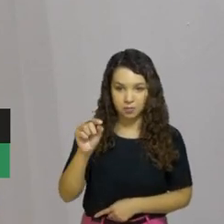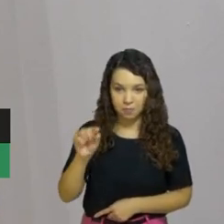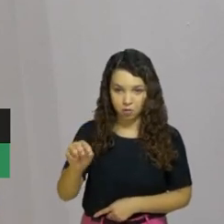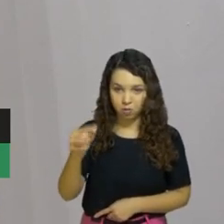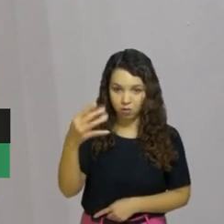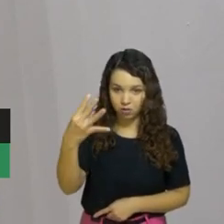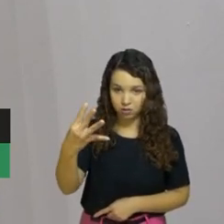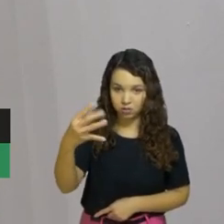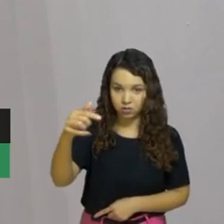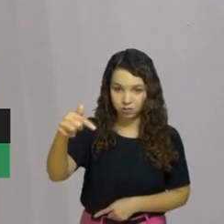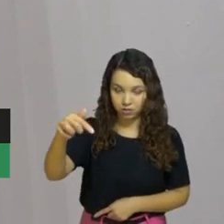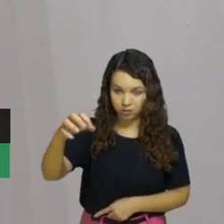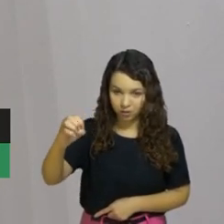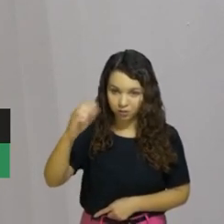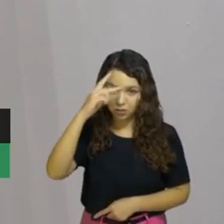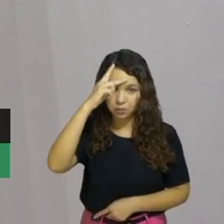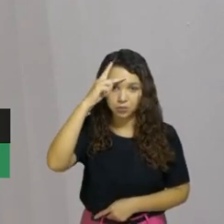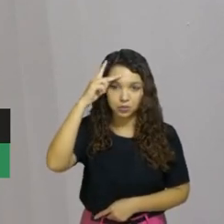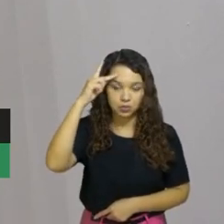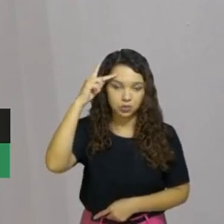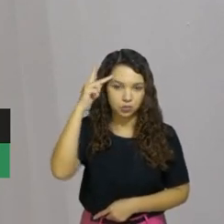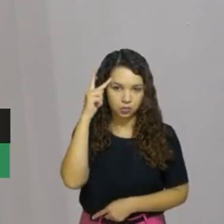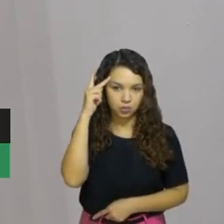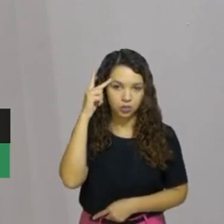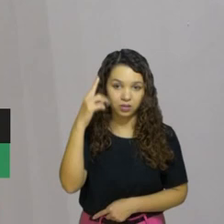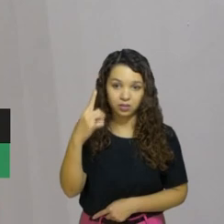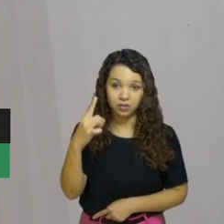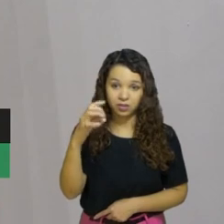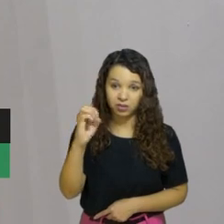76.470 pessoas e